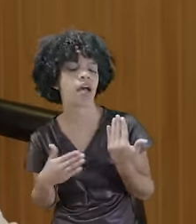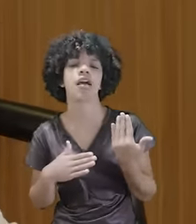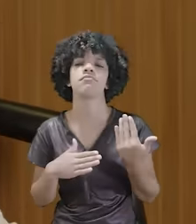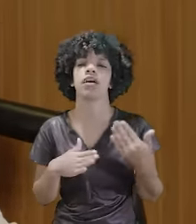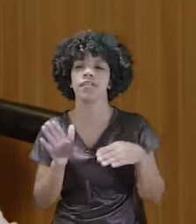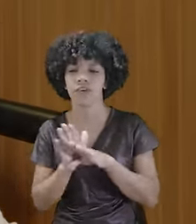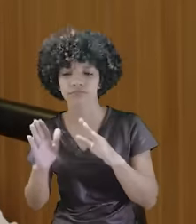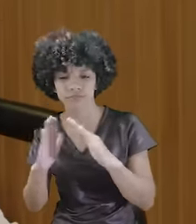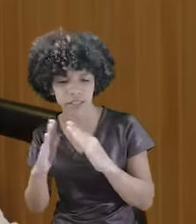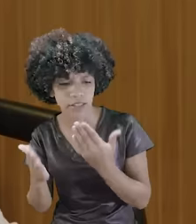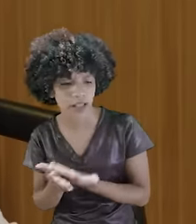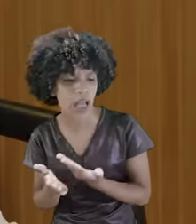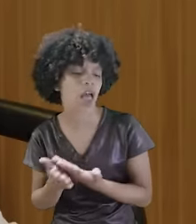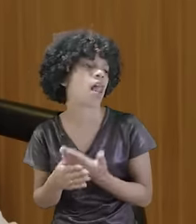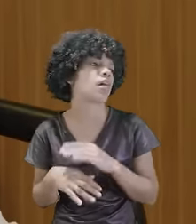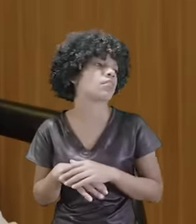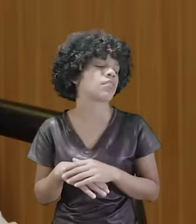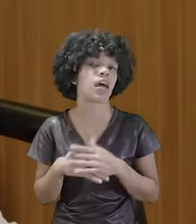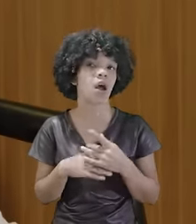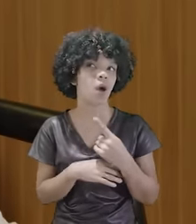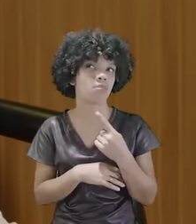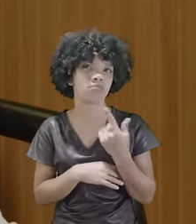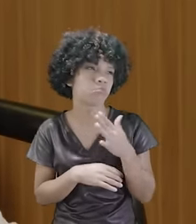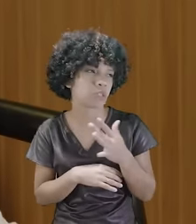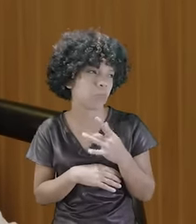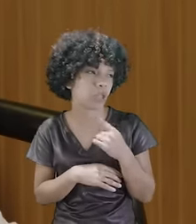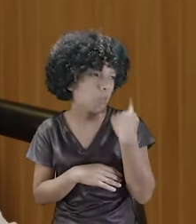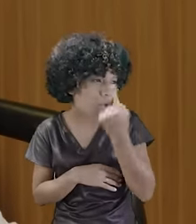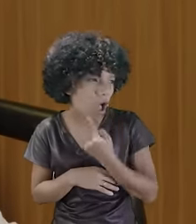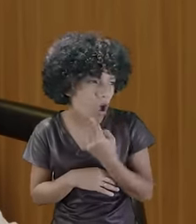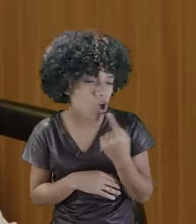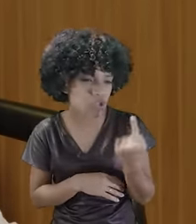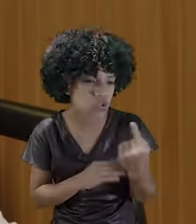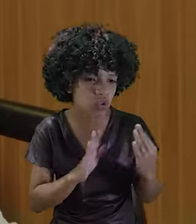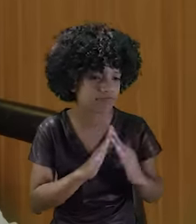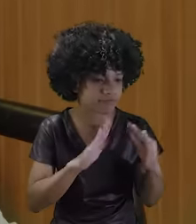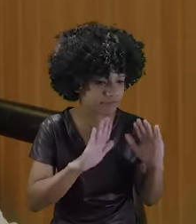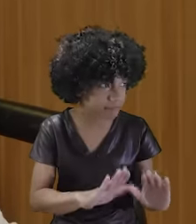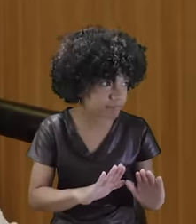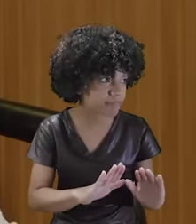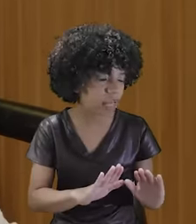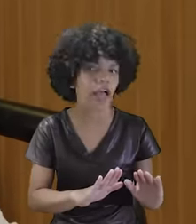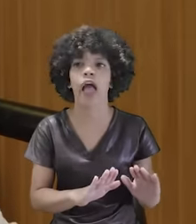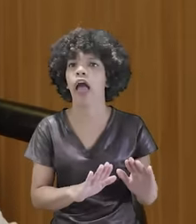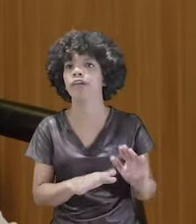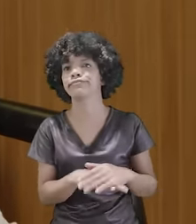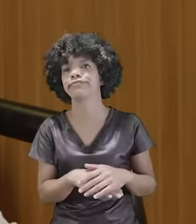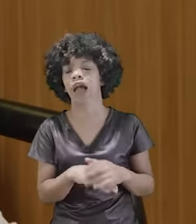vai na escola que ficou tipo por menos uma hora sozinha em casa no quarentena todo mundo ficou em casa